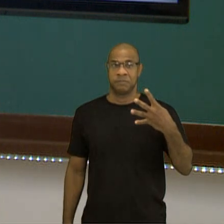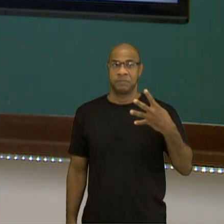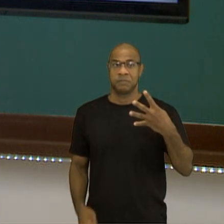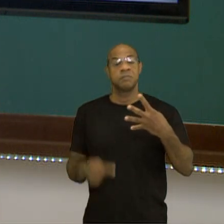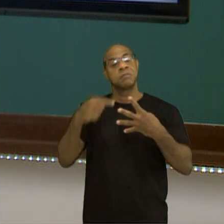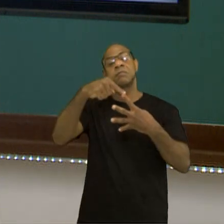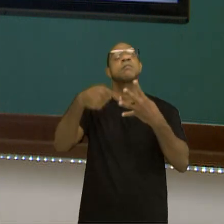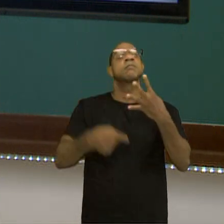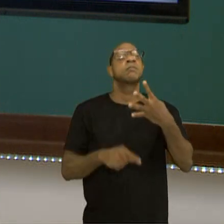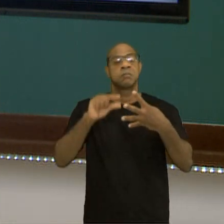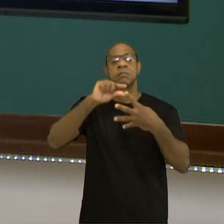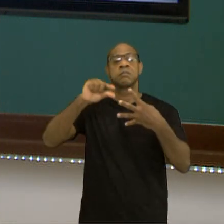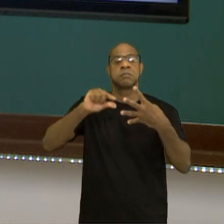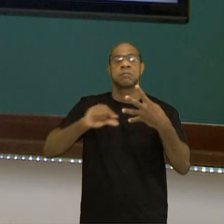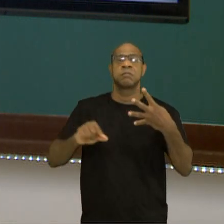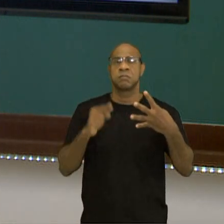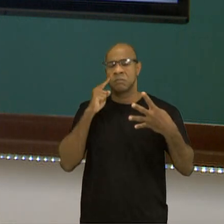Continuando.